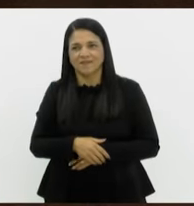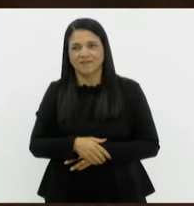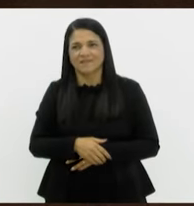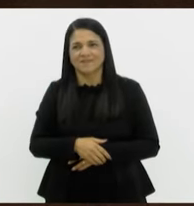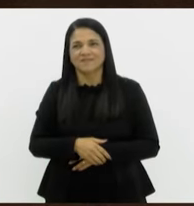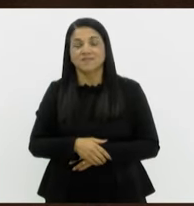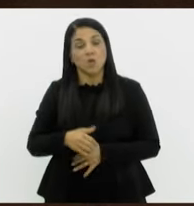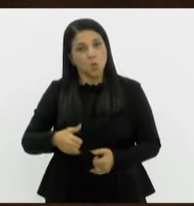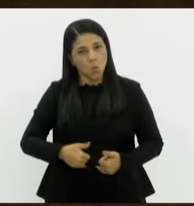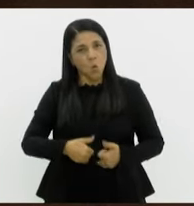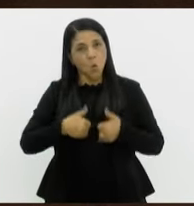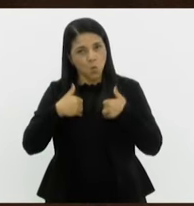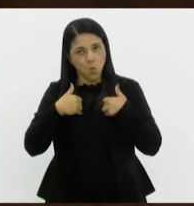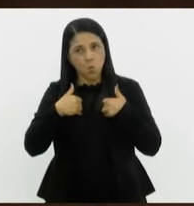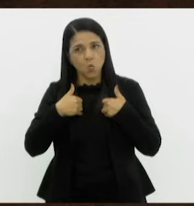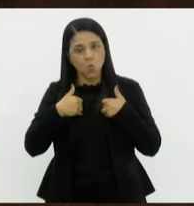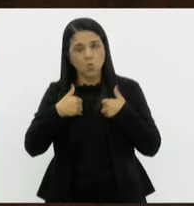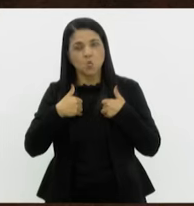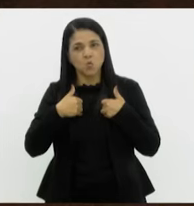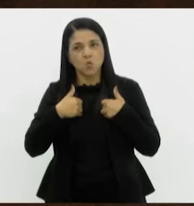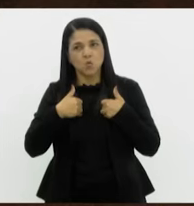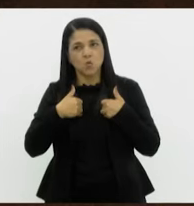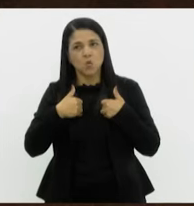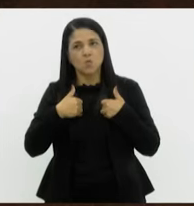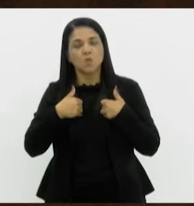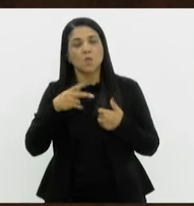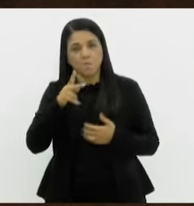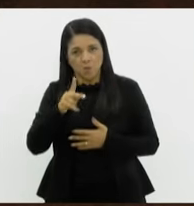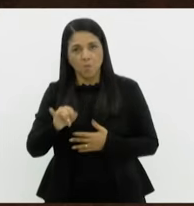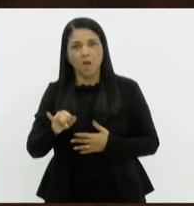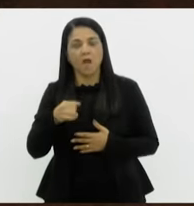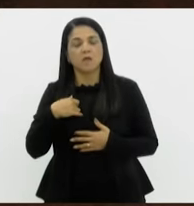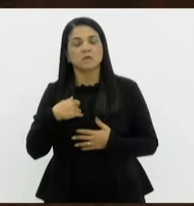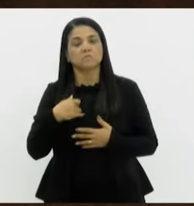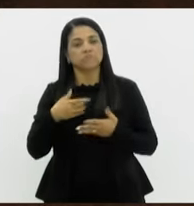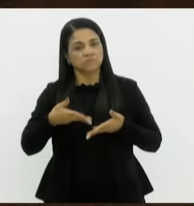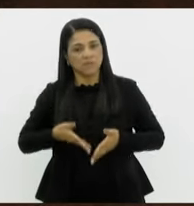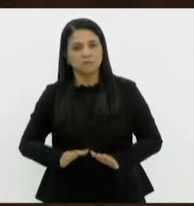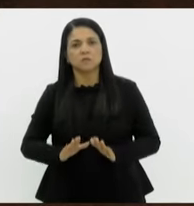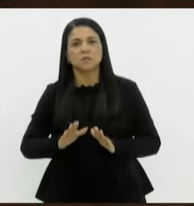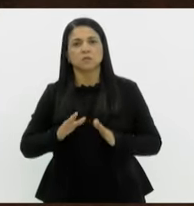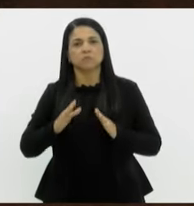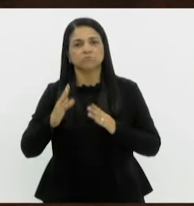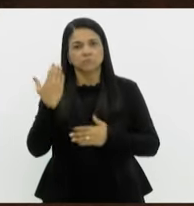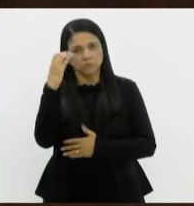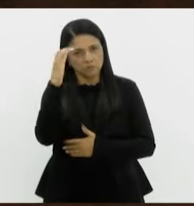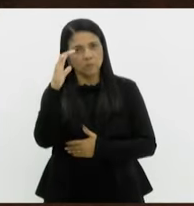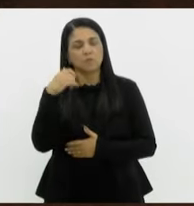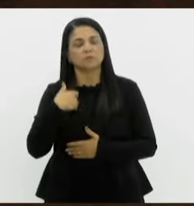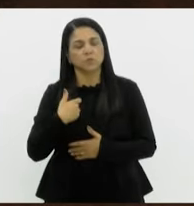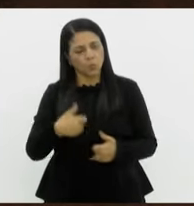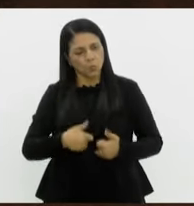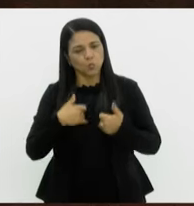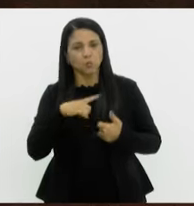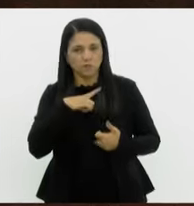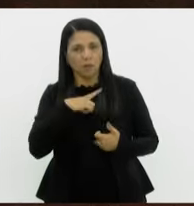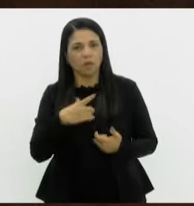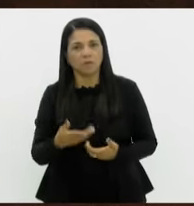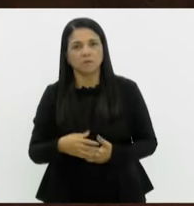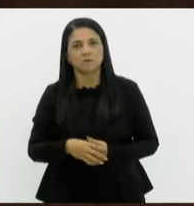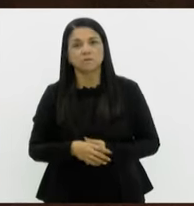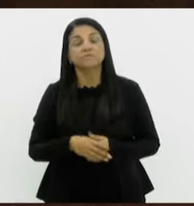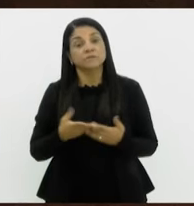eu tenho muito orgulho ali, tenho muito orgulho ali do meu pai, que é um cidadão niteroense também. Então, senhor presidente, aproveitando esse